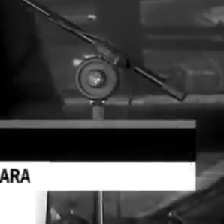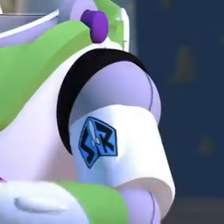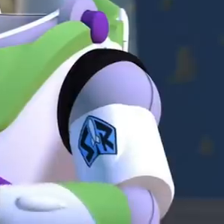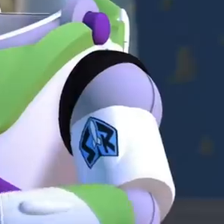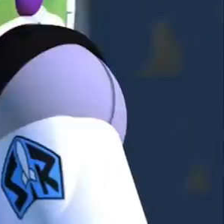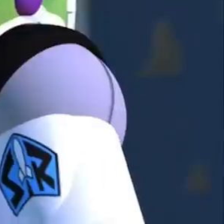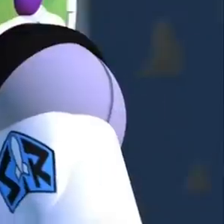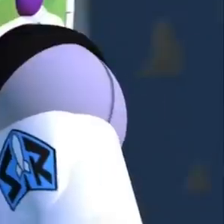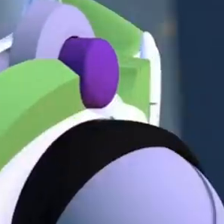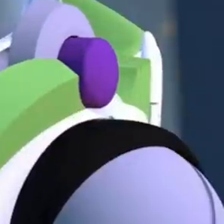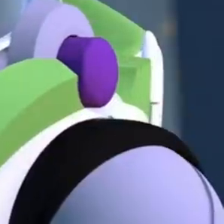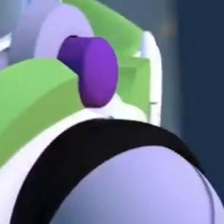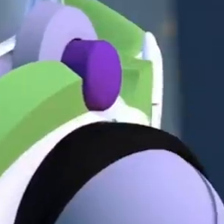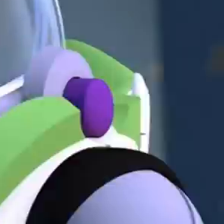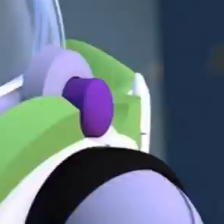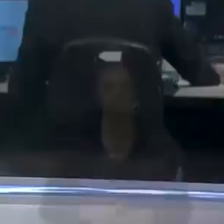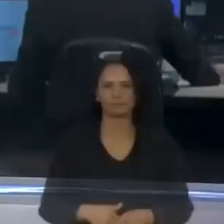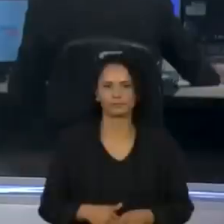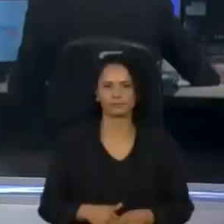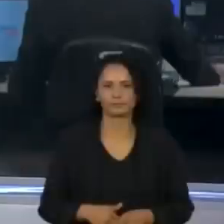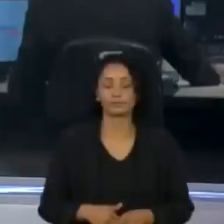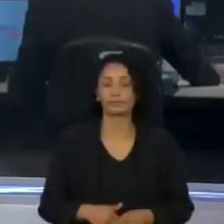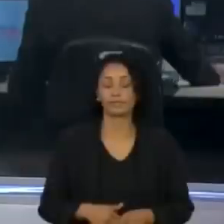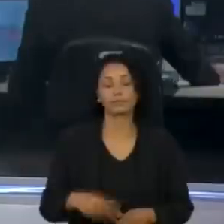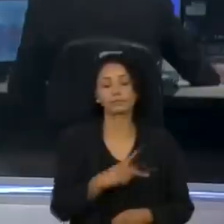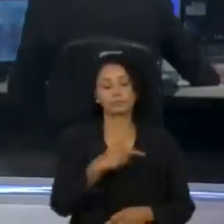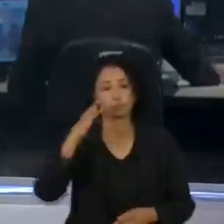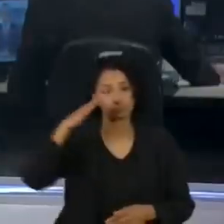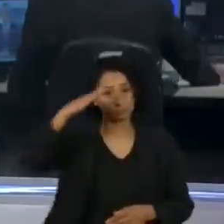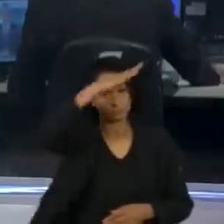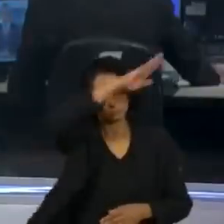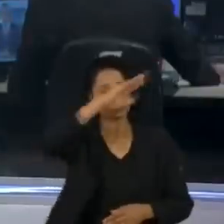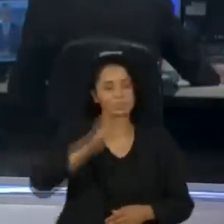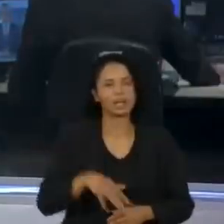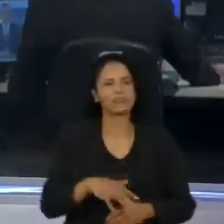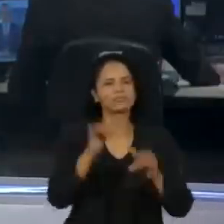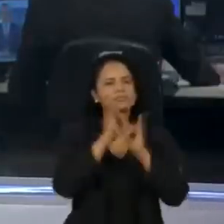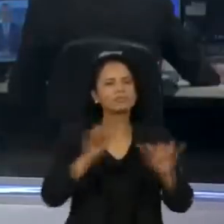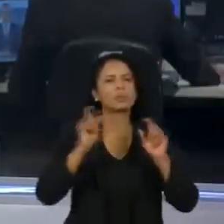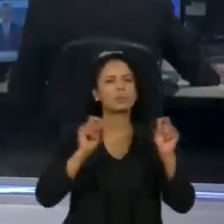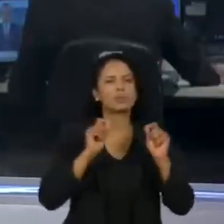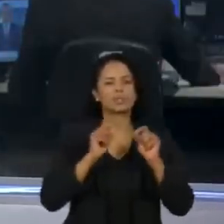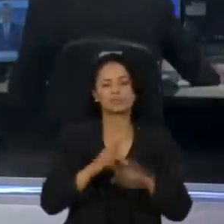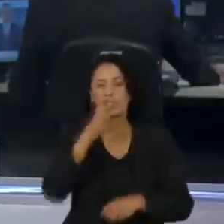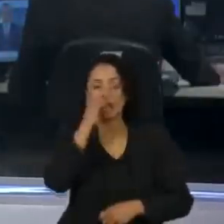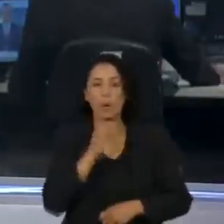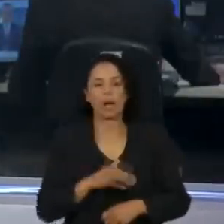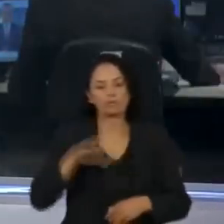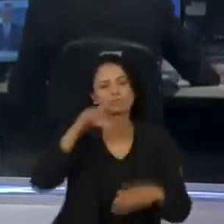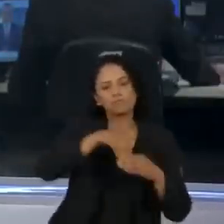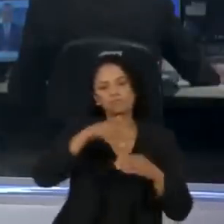pandemias merda que que eu só pela boca Presidente Jair bolsonaro ensino ou que pode não tentar a reeleição